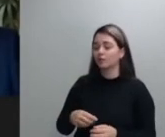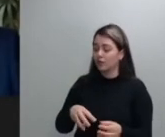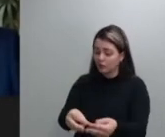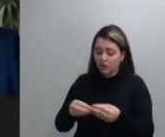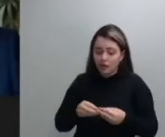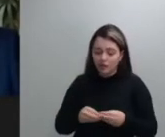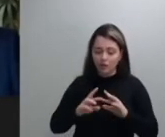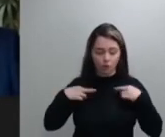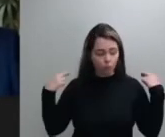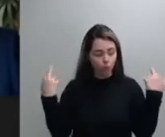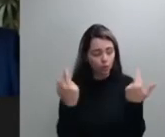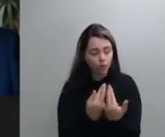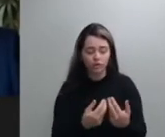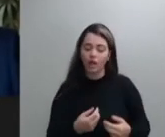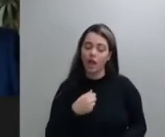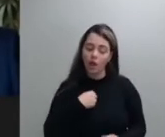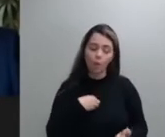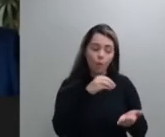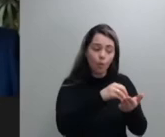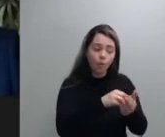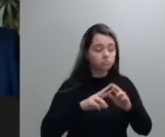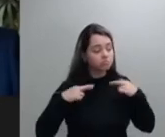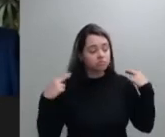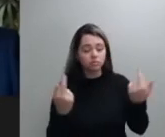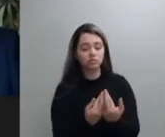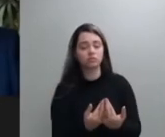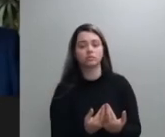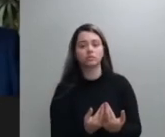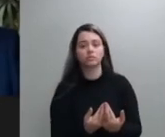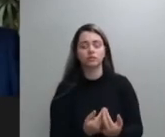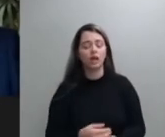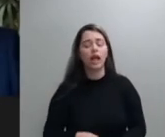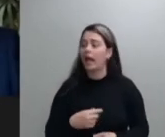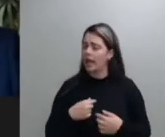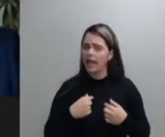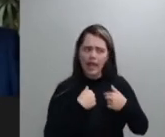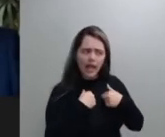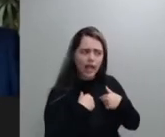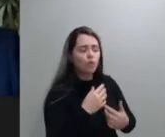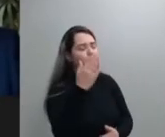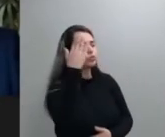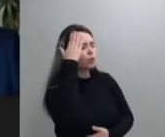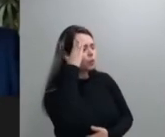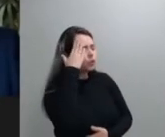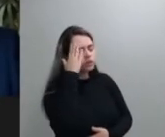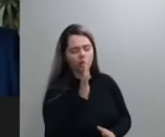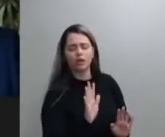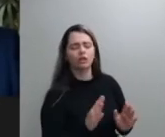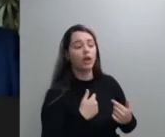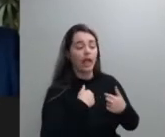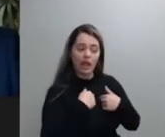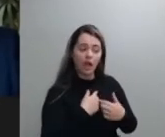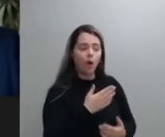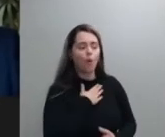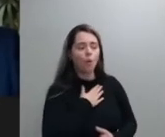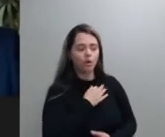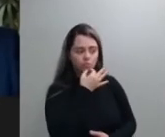colegiado eu estou dizendo eu estou dizendo eu na minha opinião